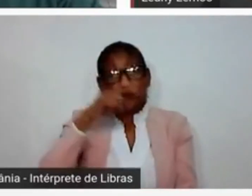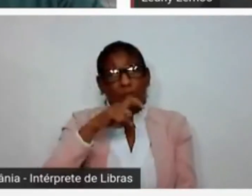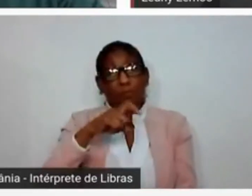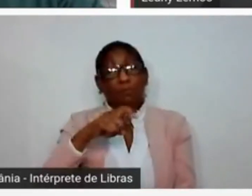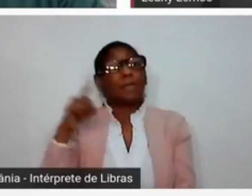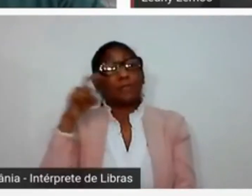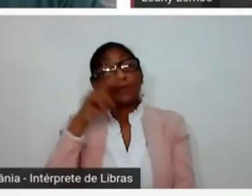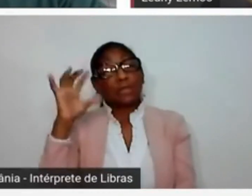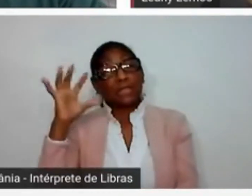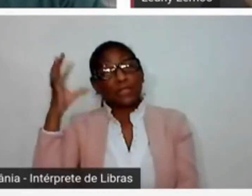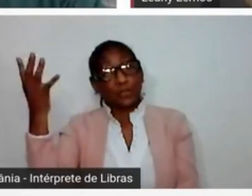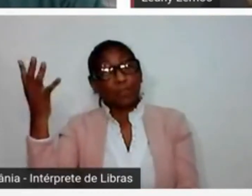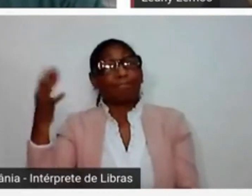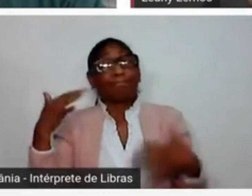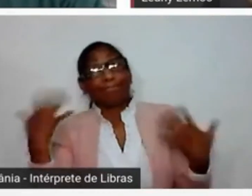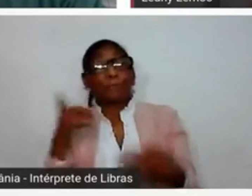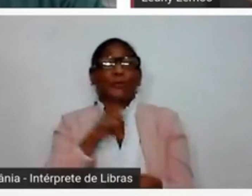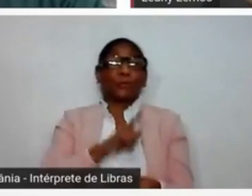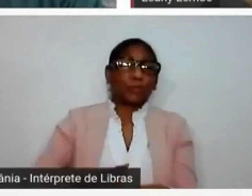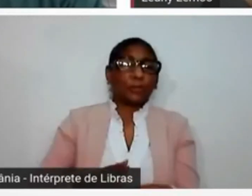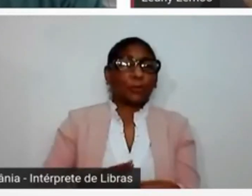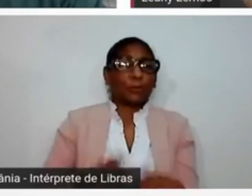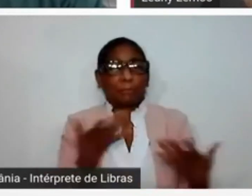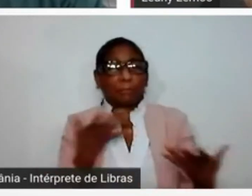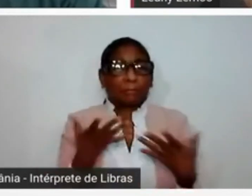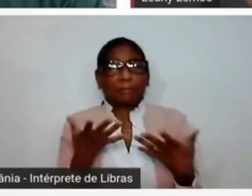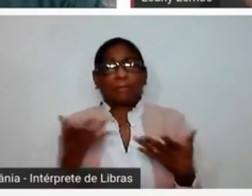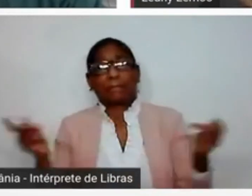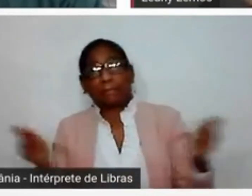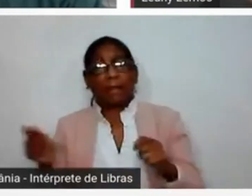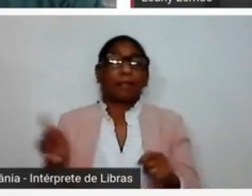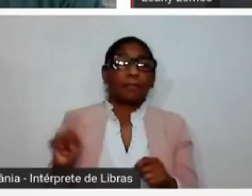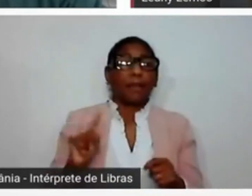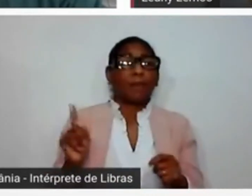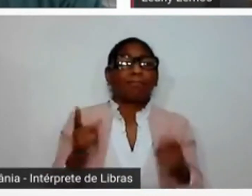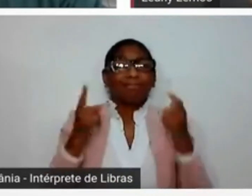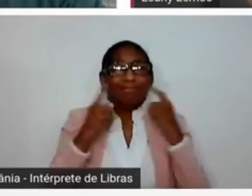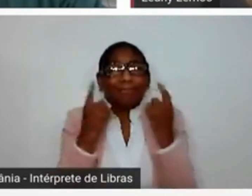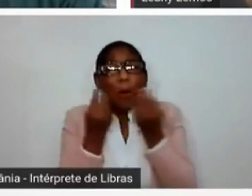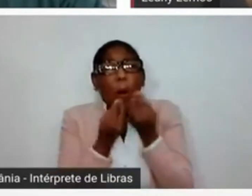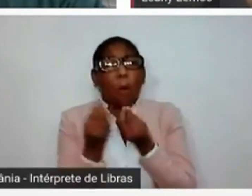difícil decidir, né, o governador sempre fica com todo o ônus,